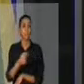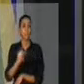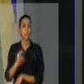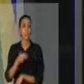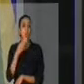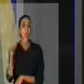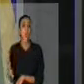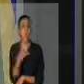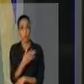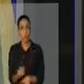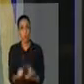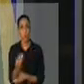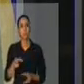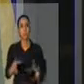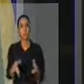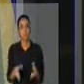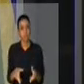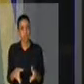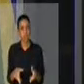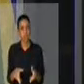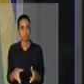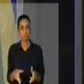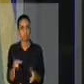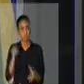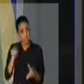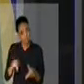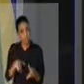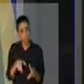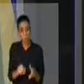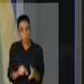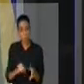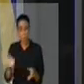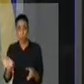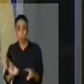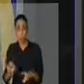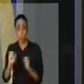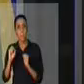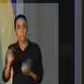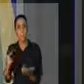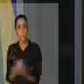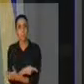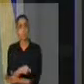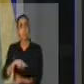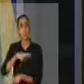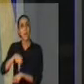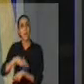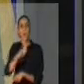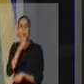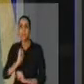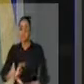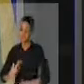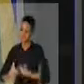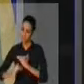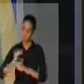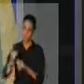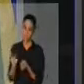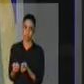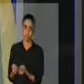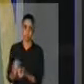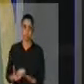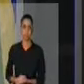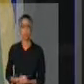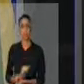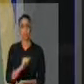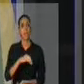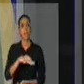de casos novos de câncer no mundo, sendo 80% desses casos ocorrerão nos países em desenvolvimento. De acordo com dados do